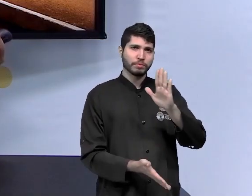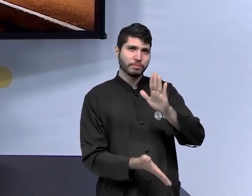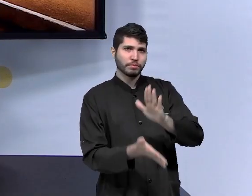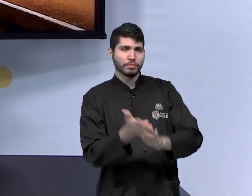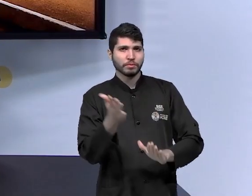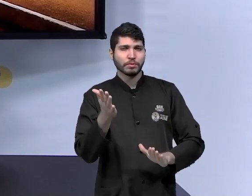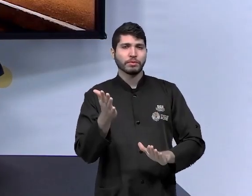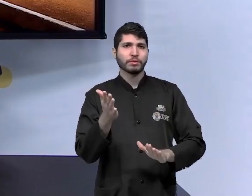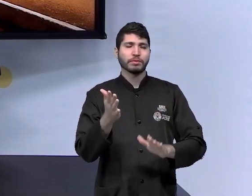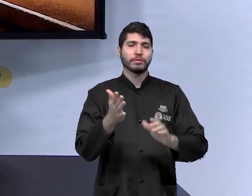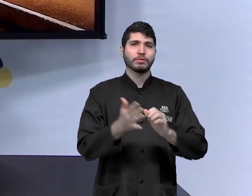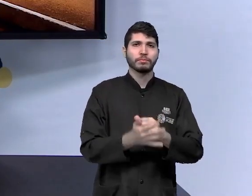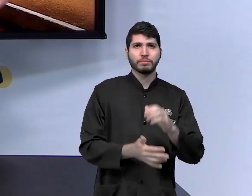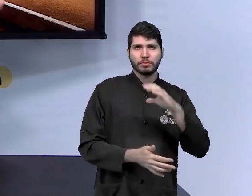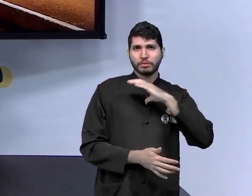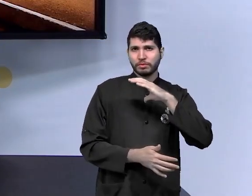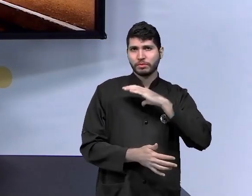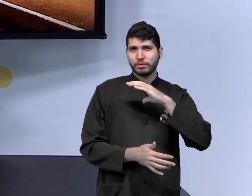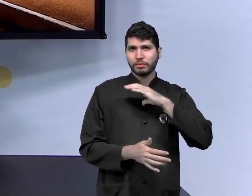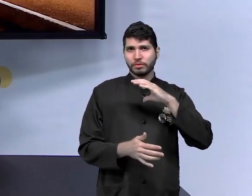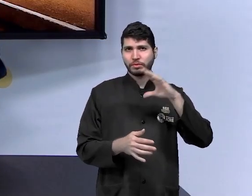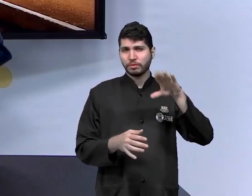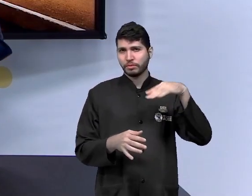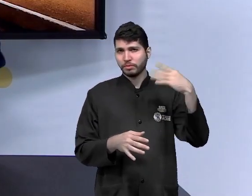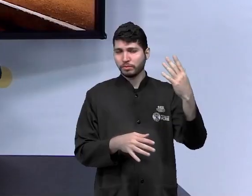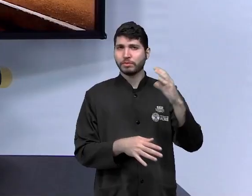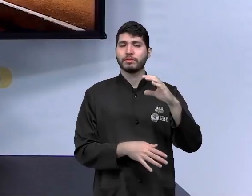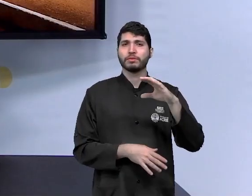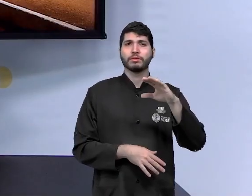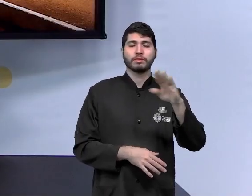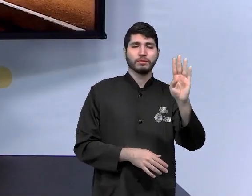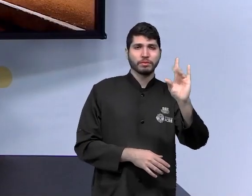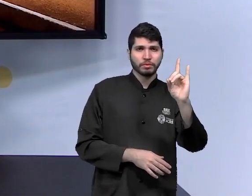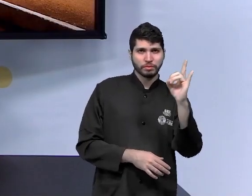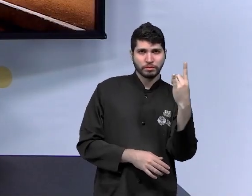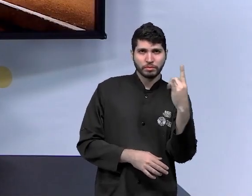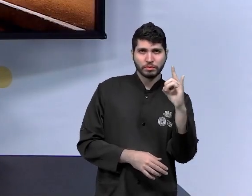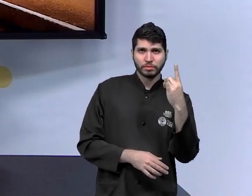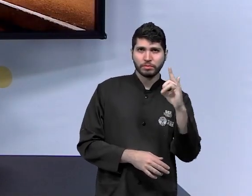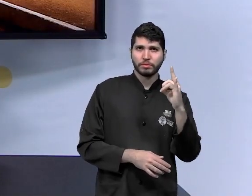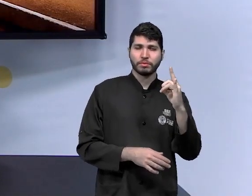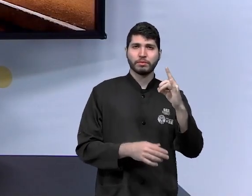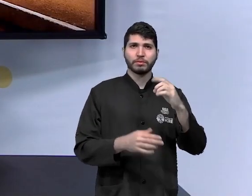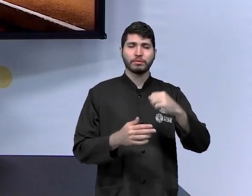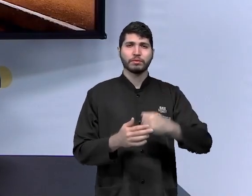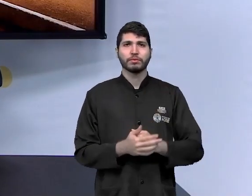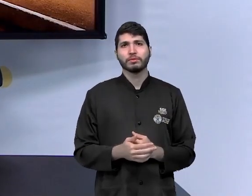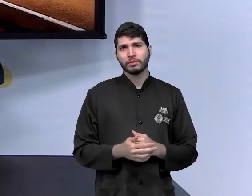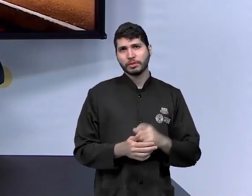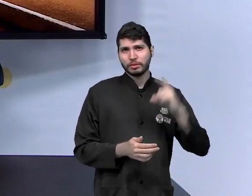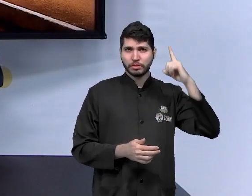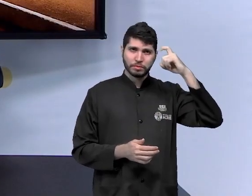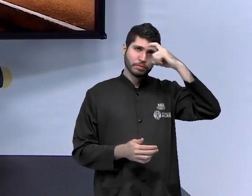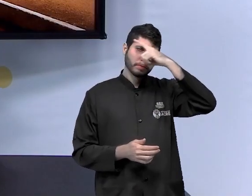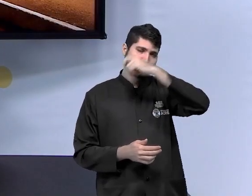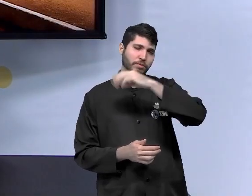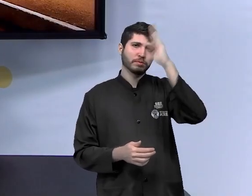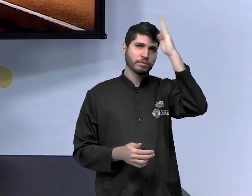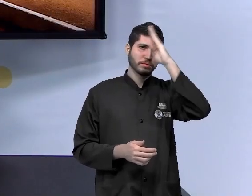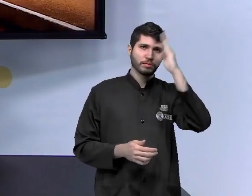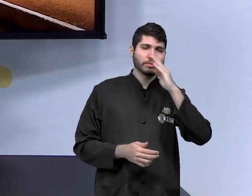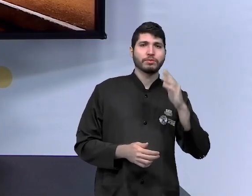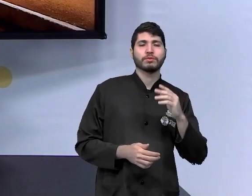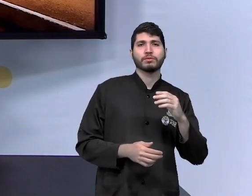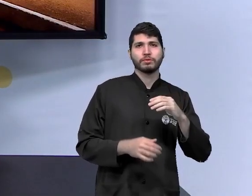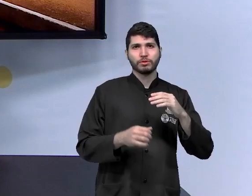formal. Perdão, até eu ia falar incorreto, mas não tem incorreta, tá bom? De maneira formal. Eles têm mais dificuldade, os brasileiros. Por conta da